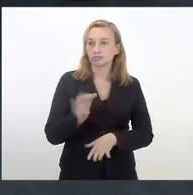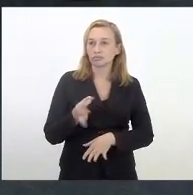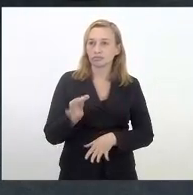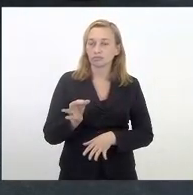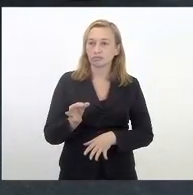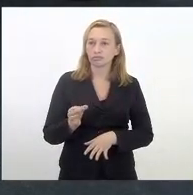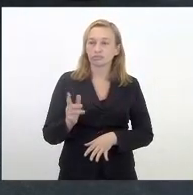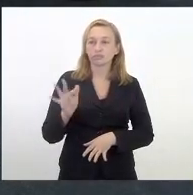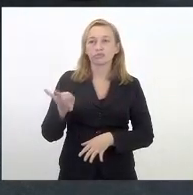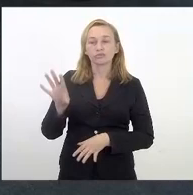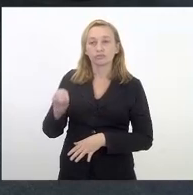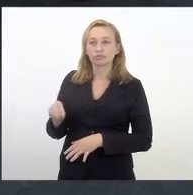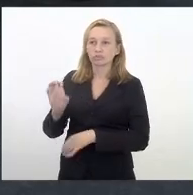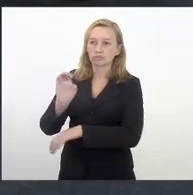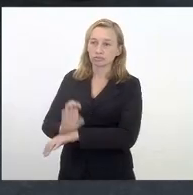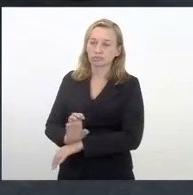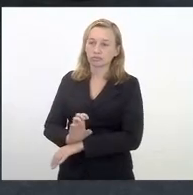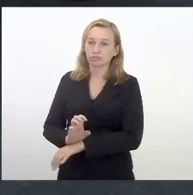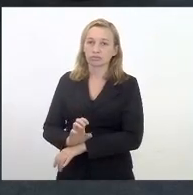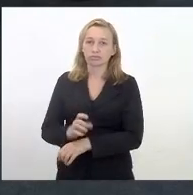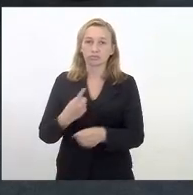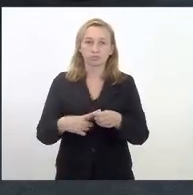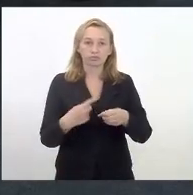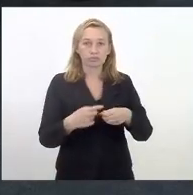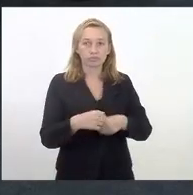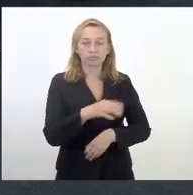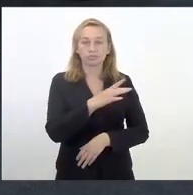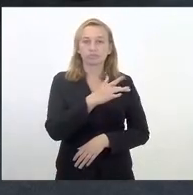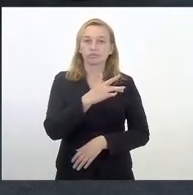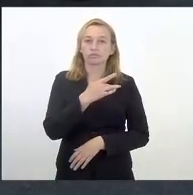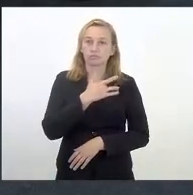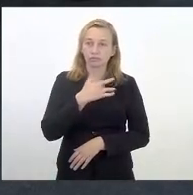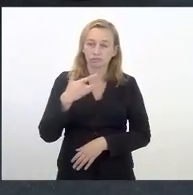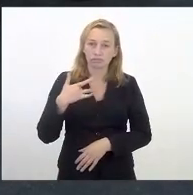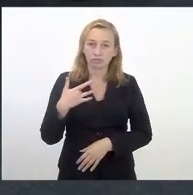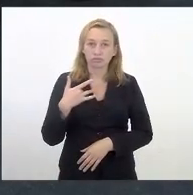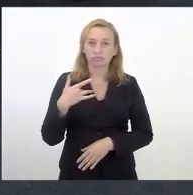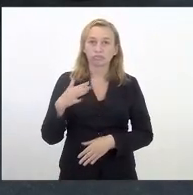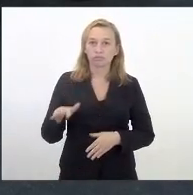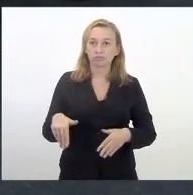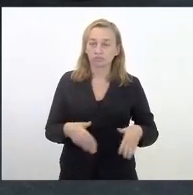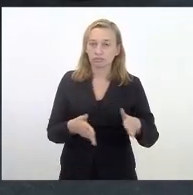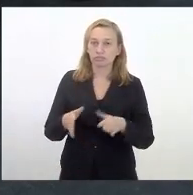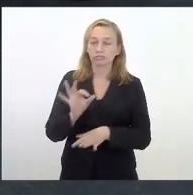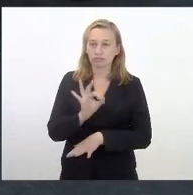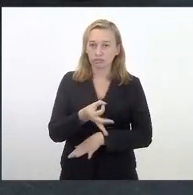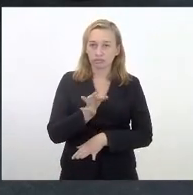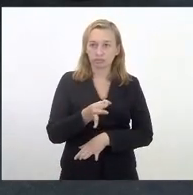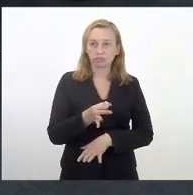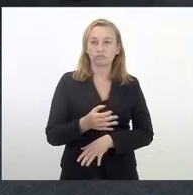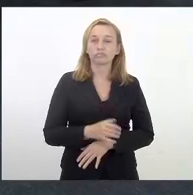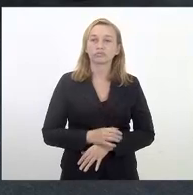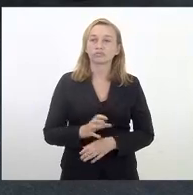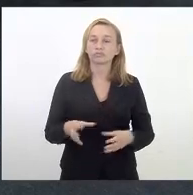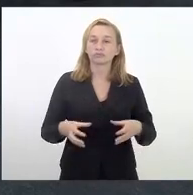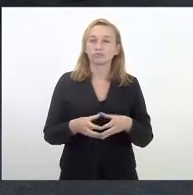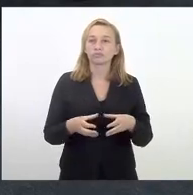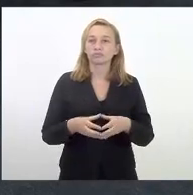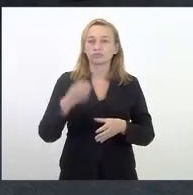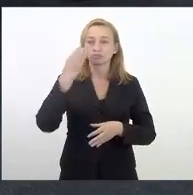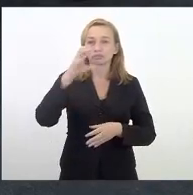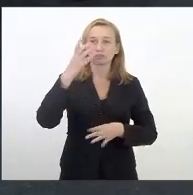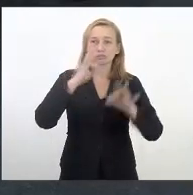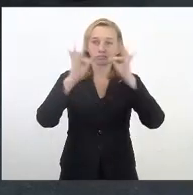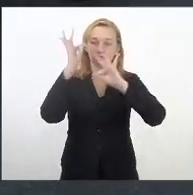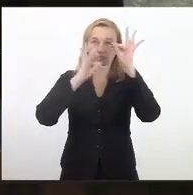Fundos estadual ou Municipal de Saúde e seu destino da doação então nesses termos o parecer da comissão de Ciência Tecnologia